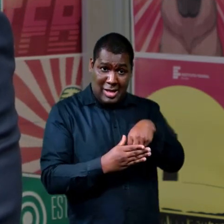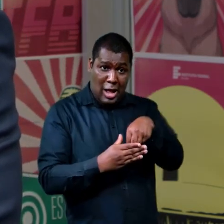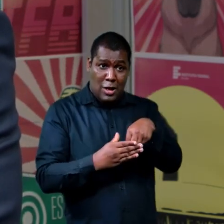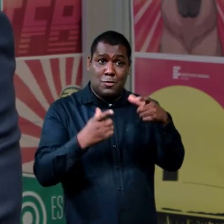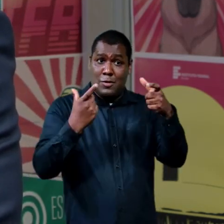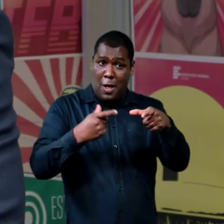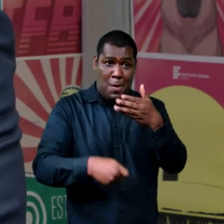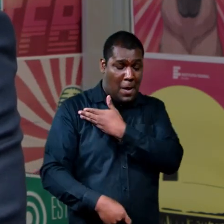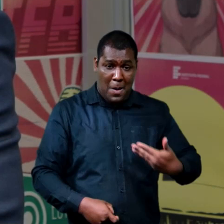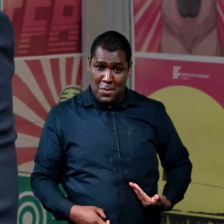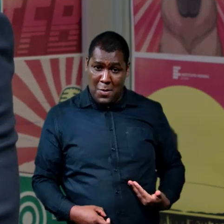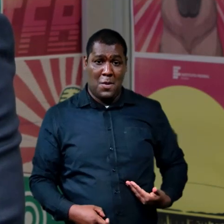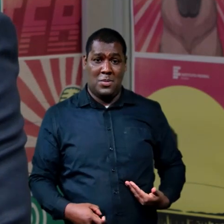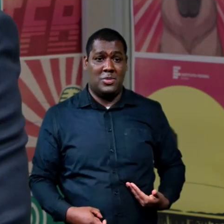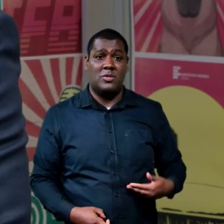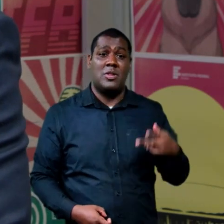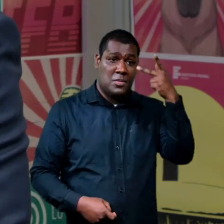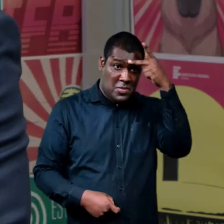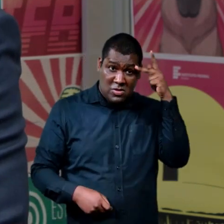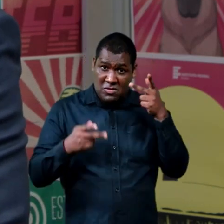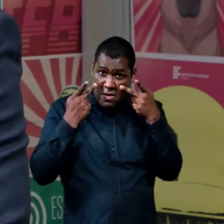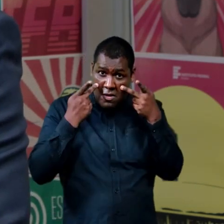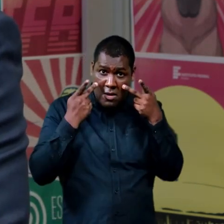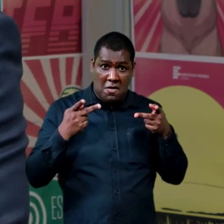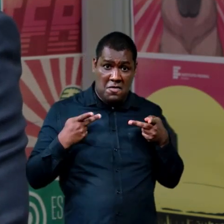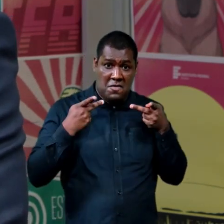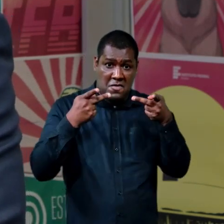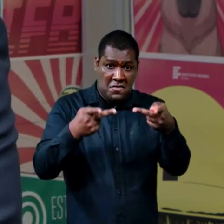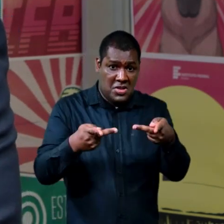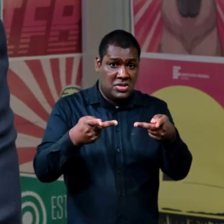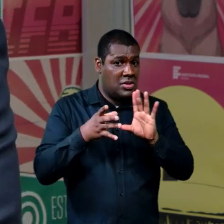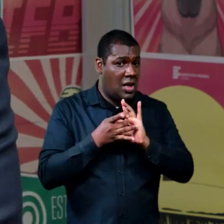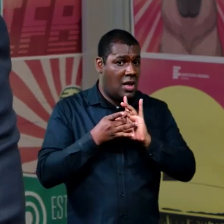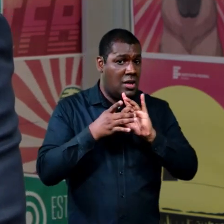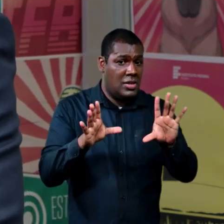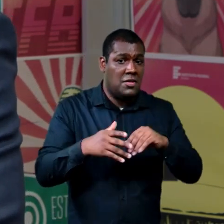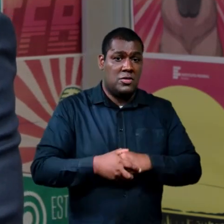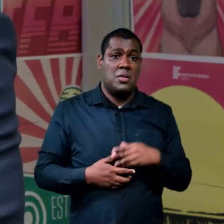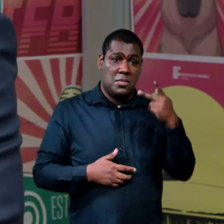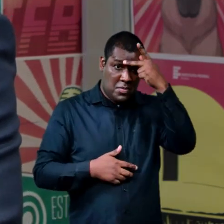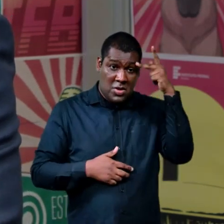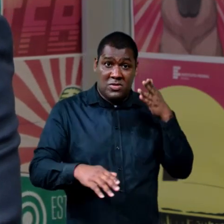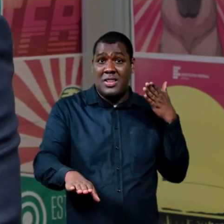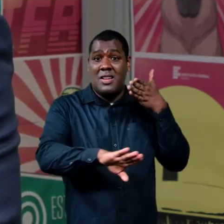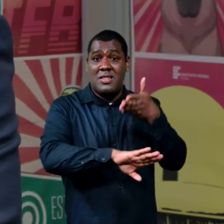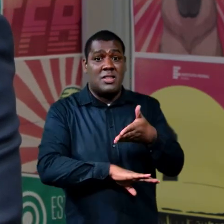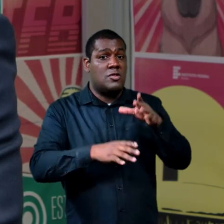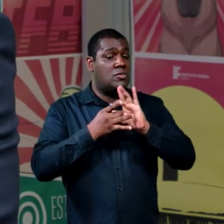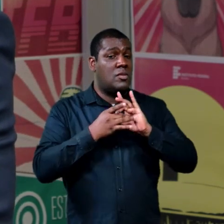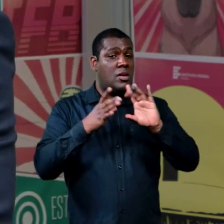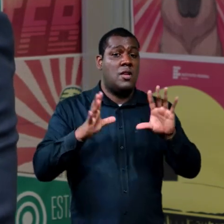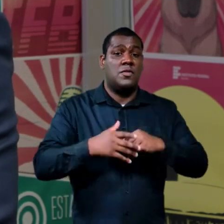público, que as pessoas frequentem, tenham a liberdade de acessar aquele ambiente. Então, é da própria natureza do